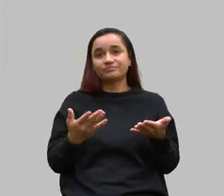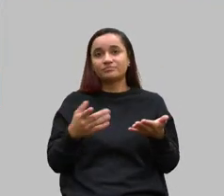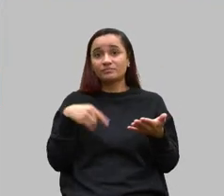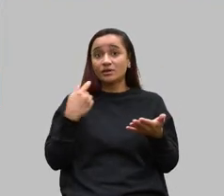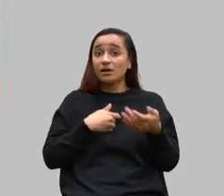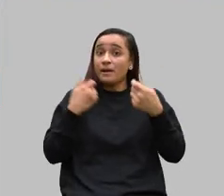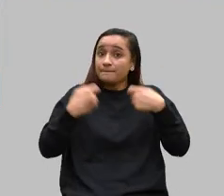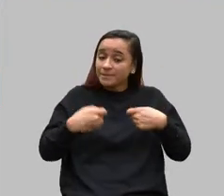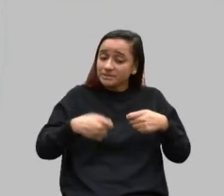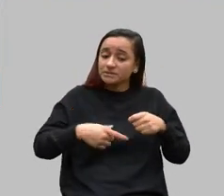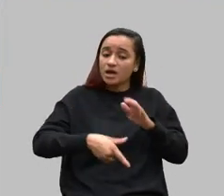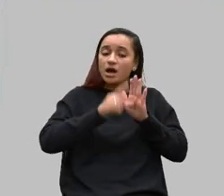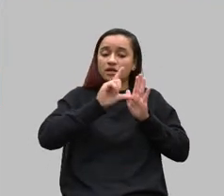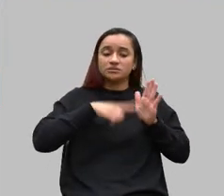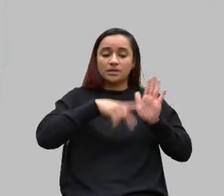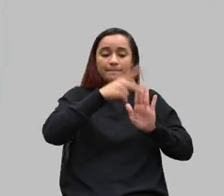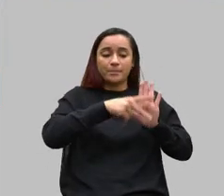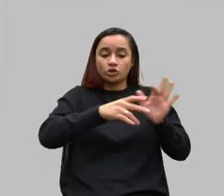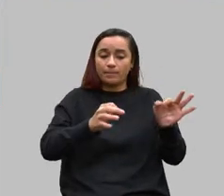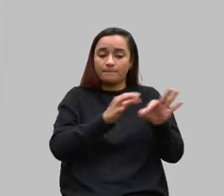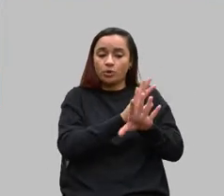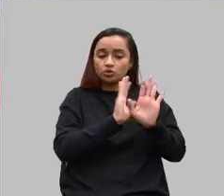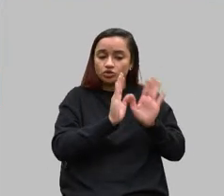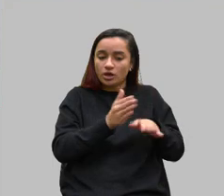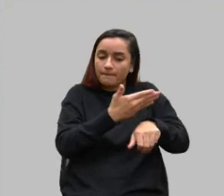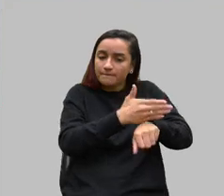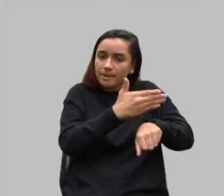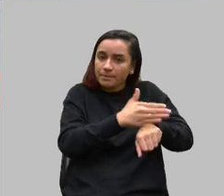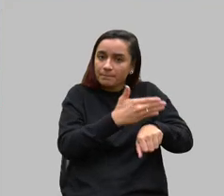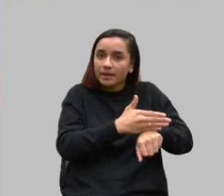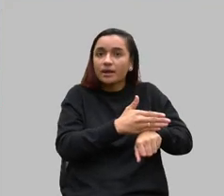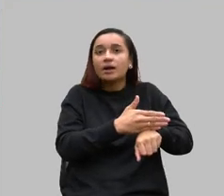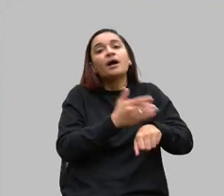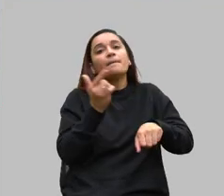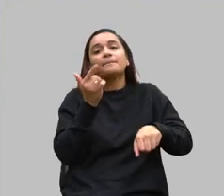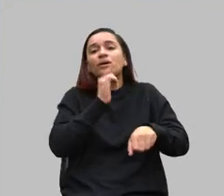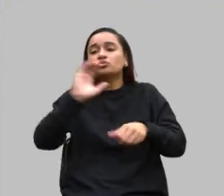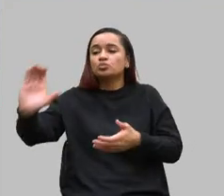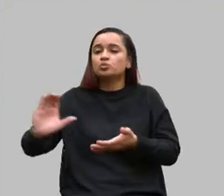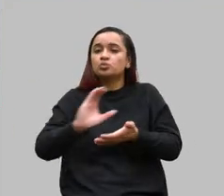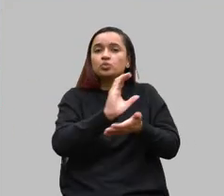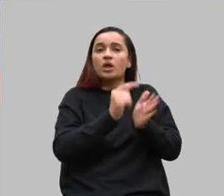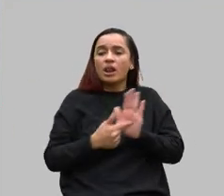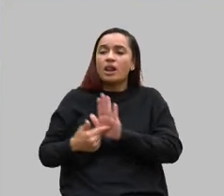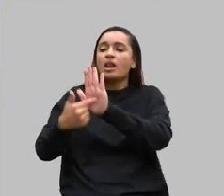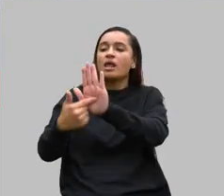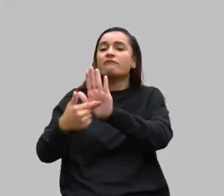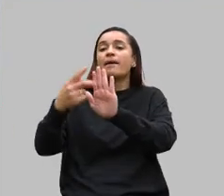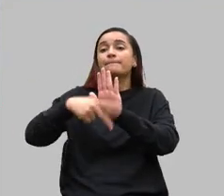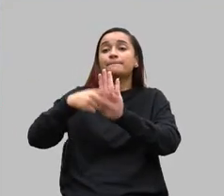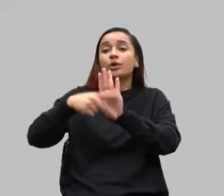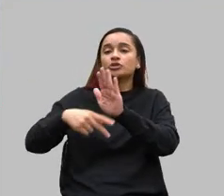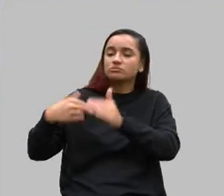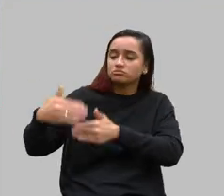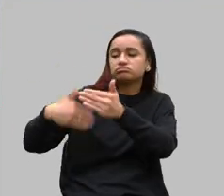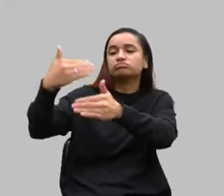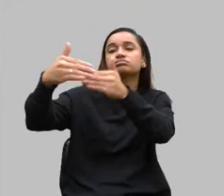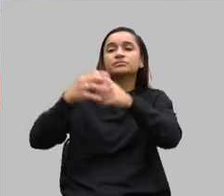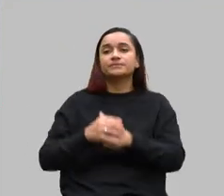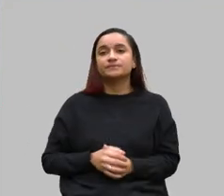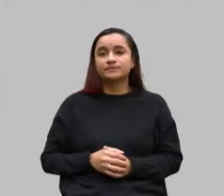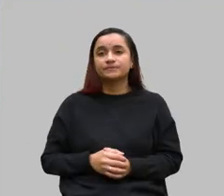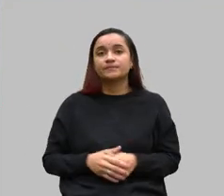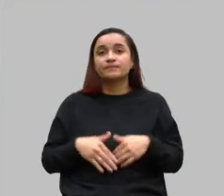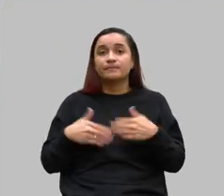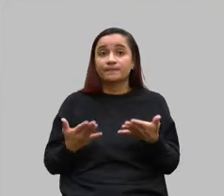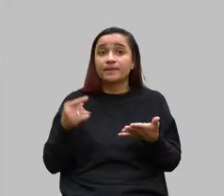é ter os projetos prontos né em nível né de de evet para se levar né esses projetos adiante então e essa